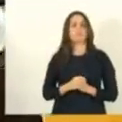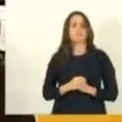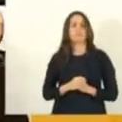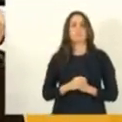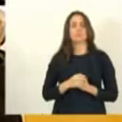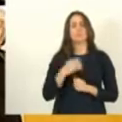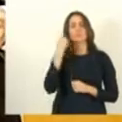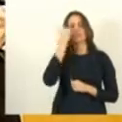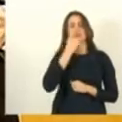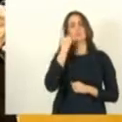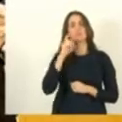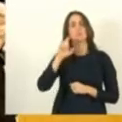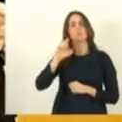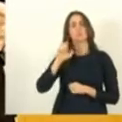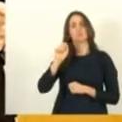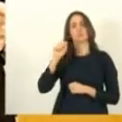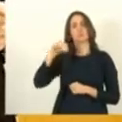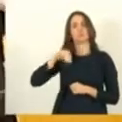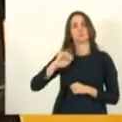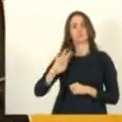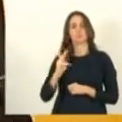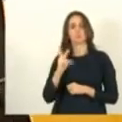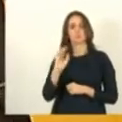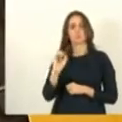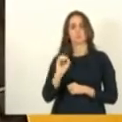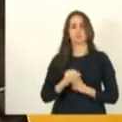Deputado Alexandre Chambinho.